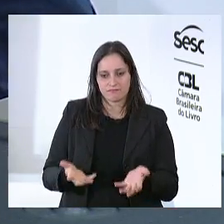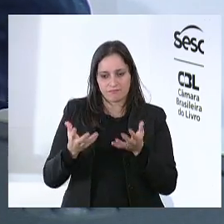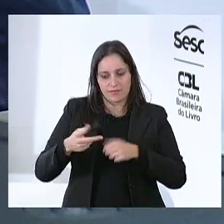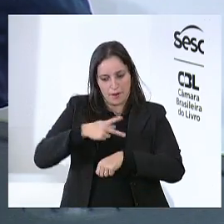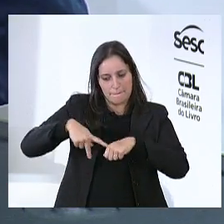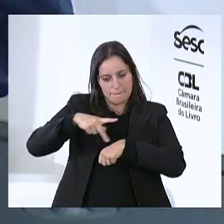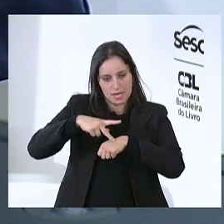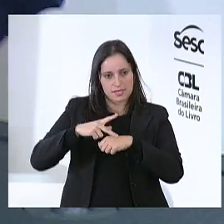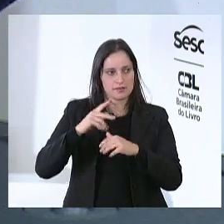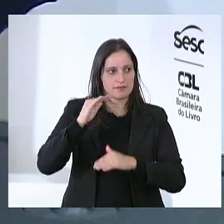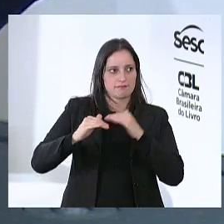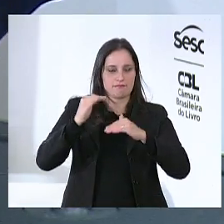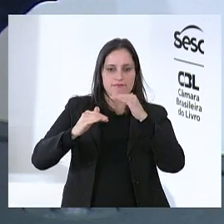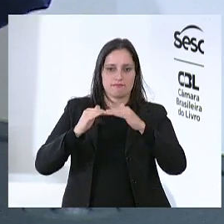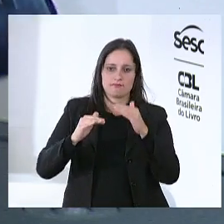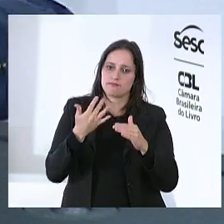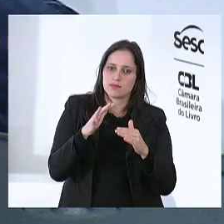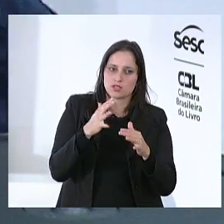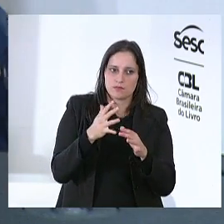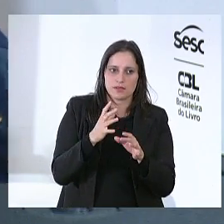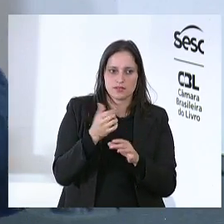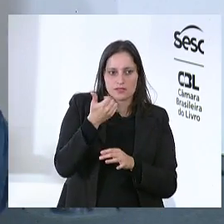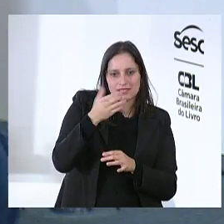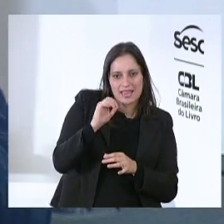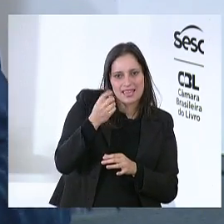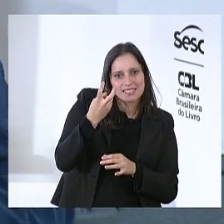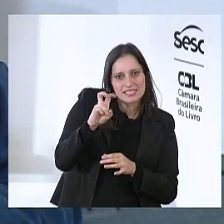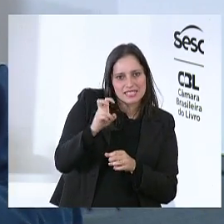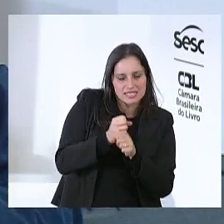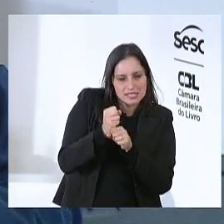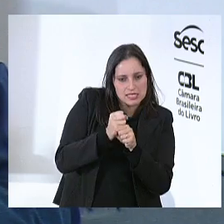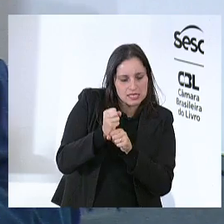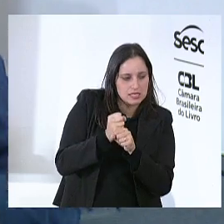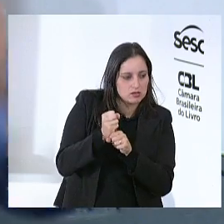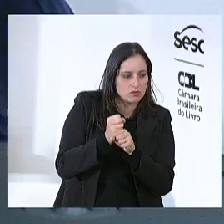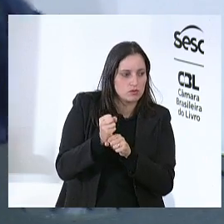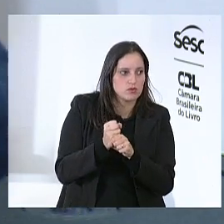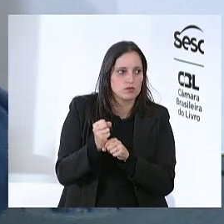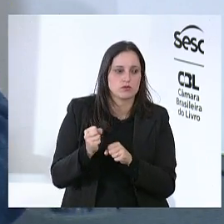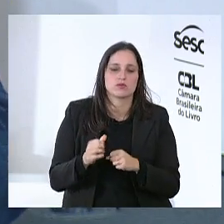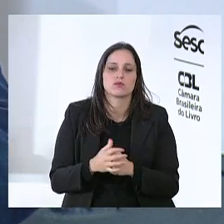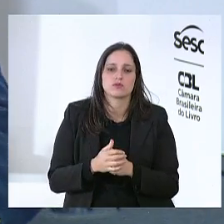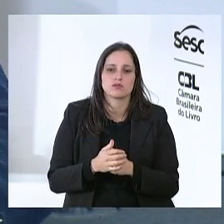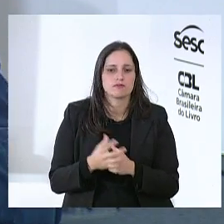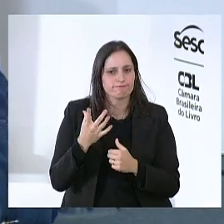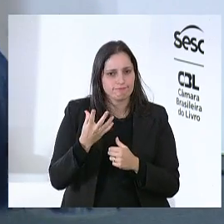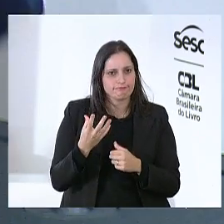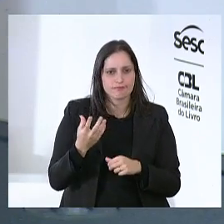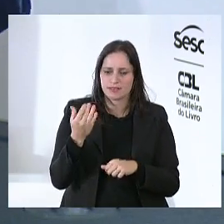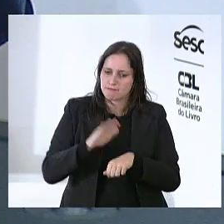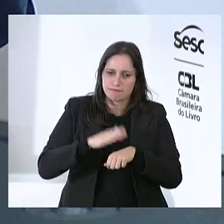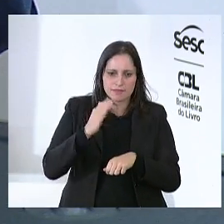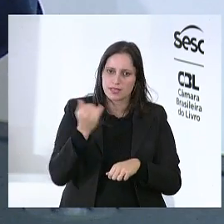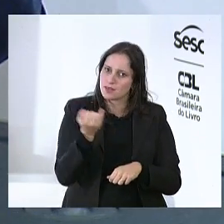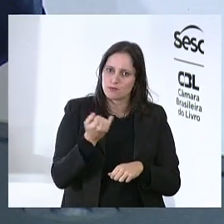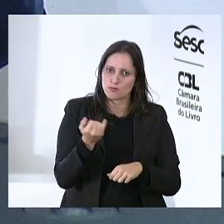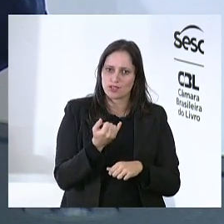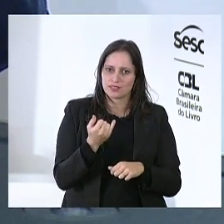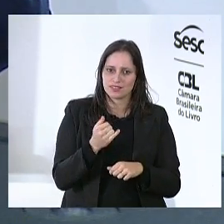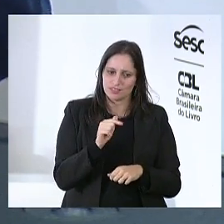produtivo dentro de 10, 15 anos. Esse é o processo de educação. Hoje você está investindo. É muito mais importante fazer isso do que aumentar o PIB